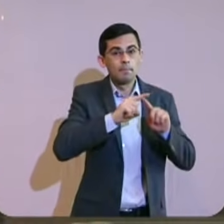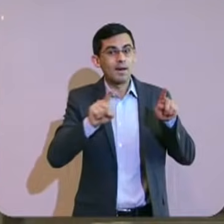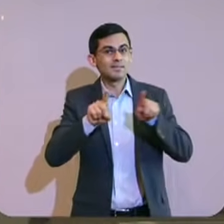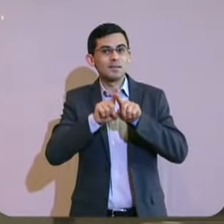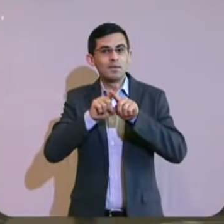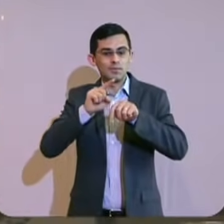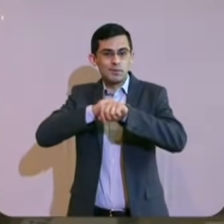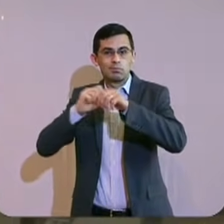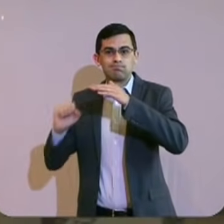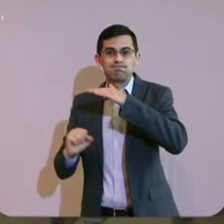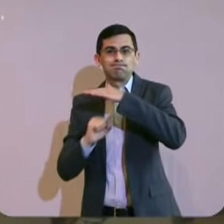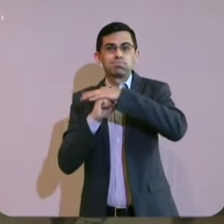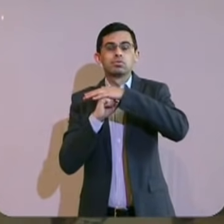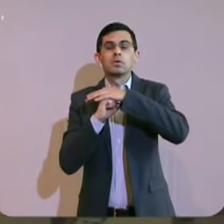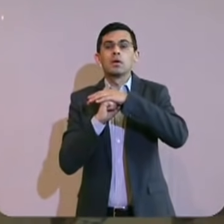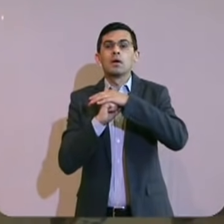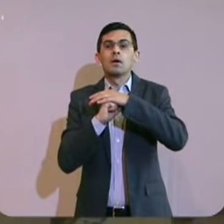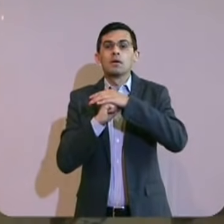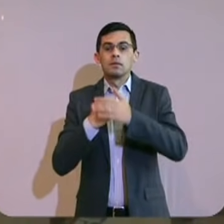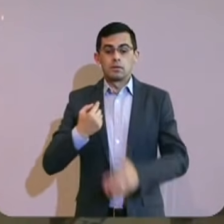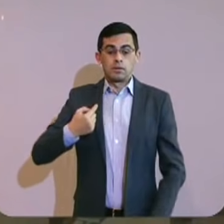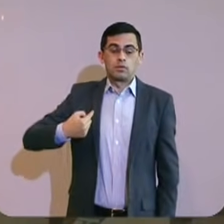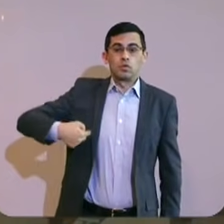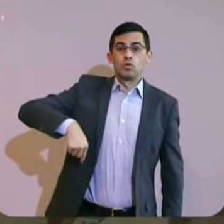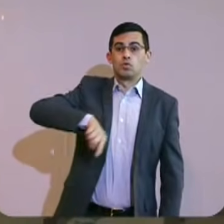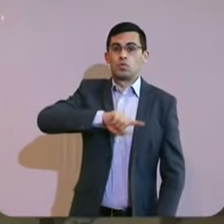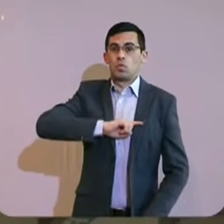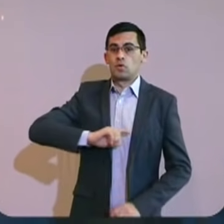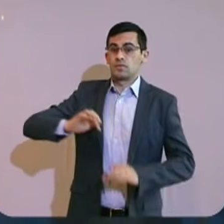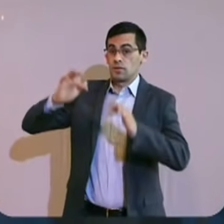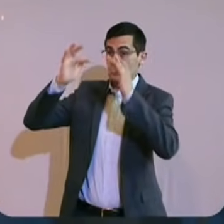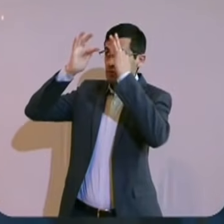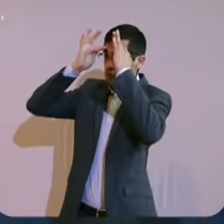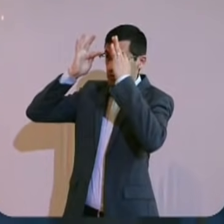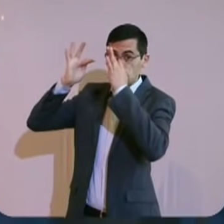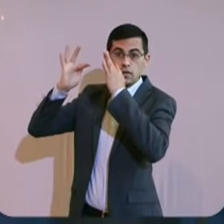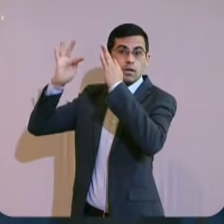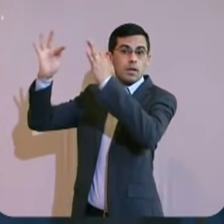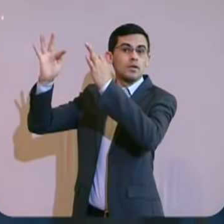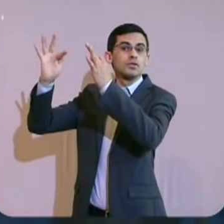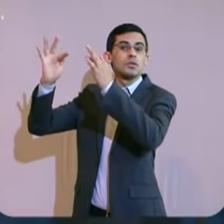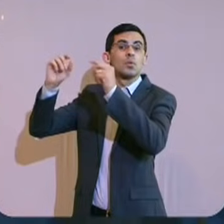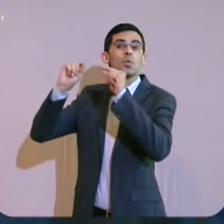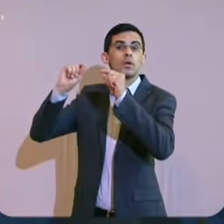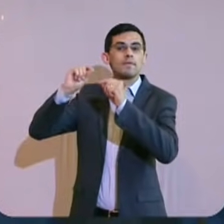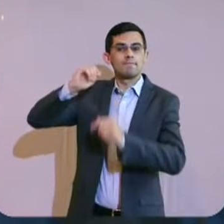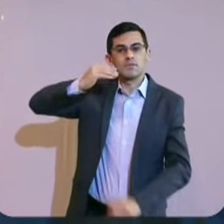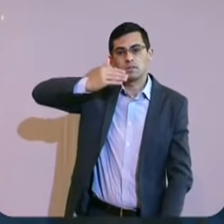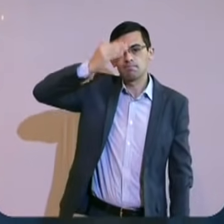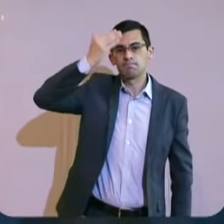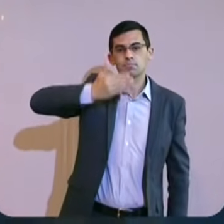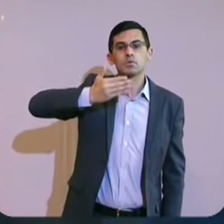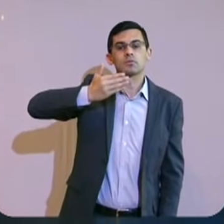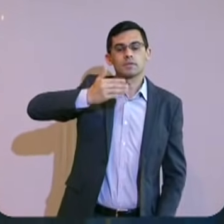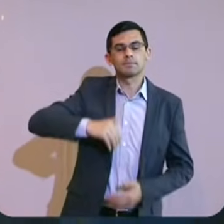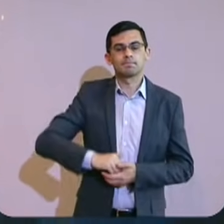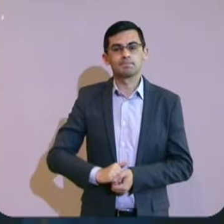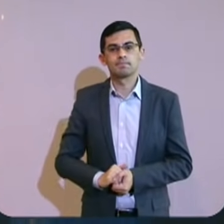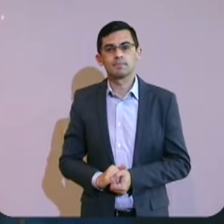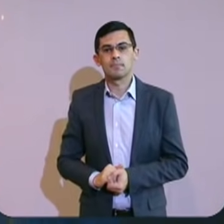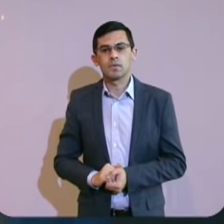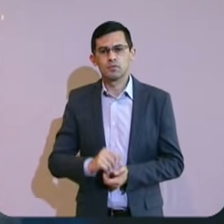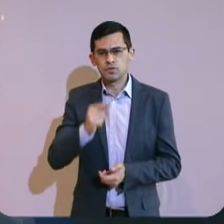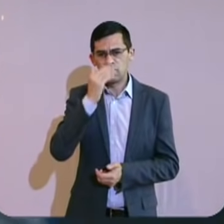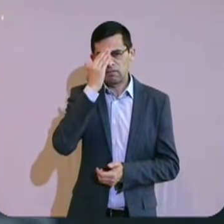tempos de abundância, a nossa fidelidade vai ser testada.